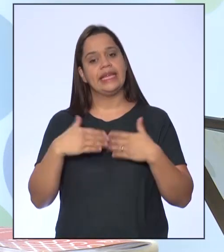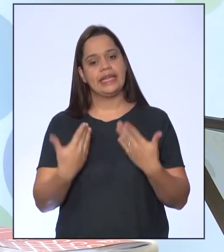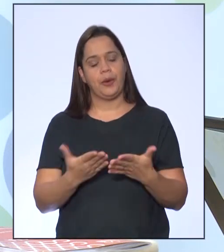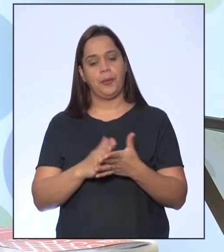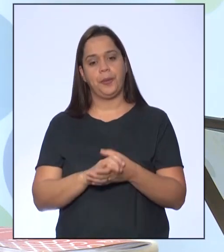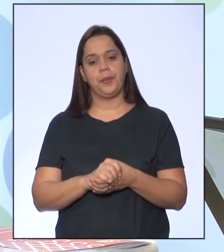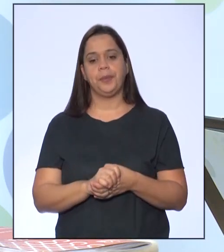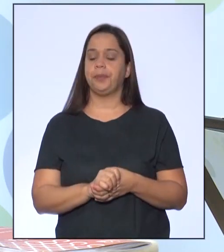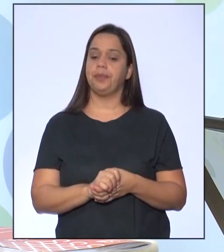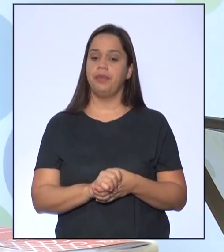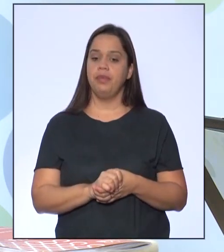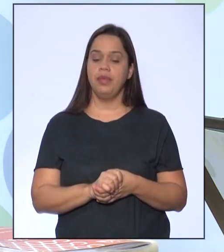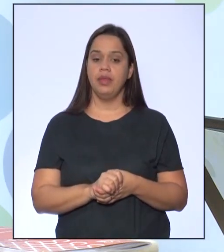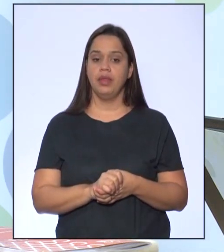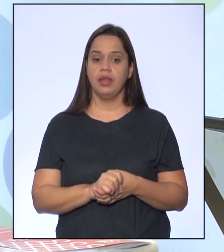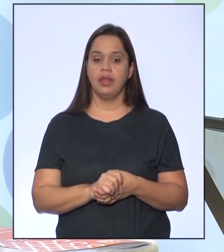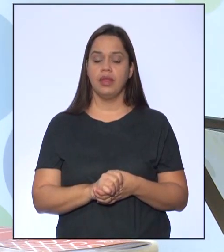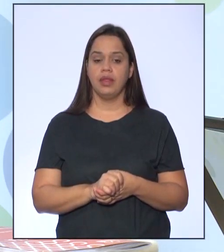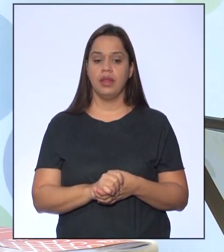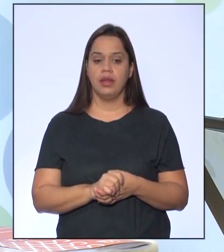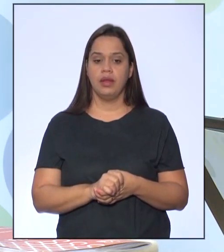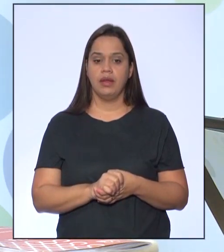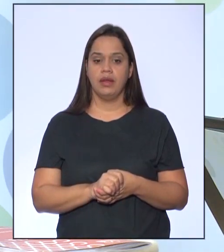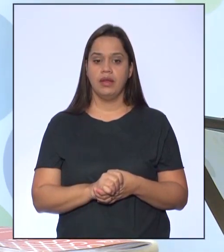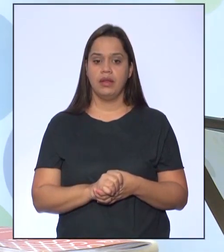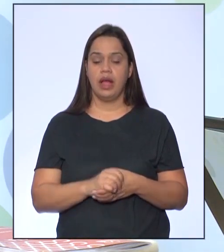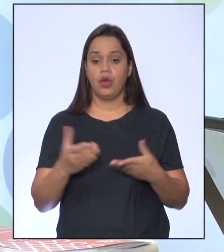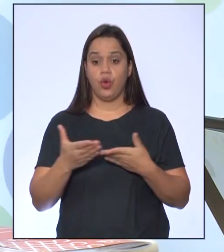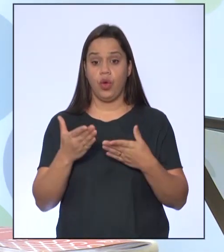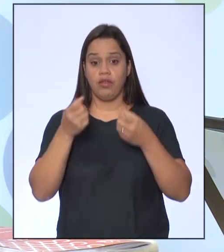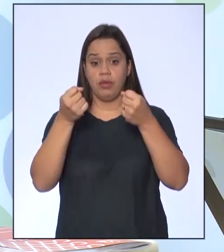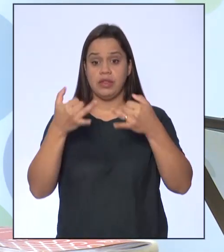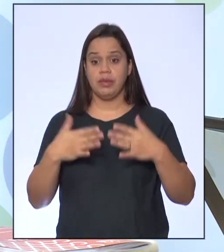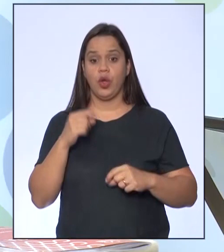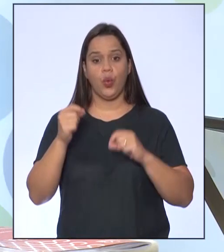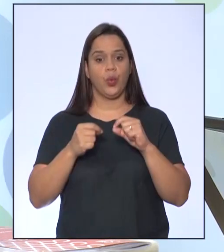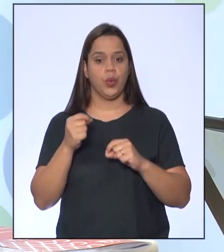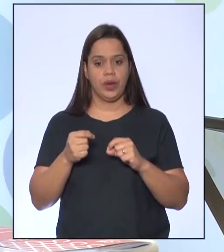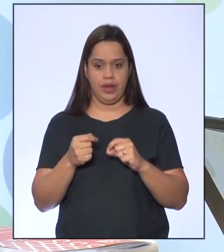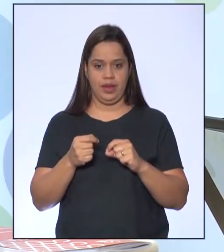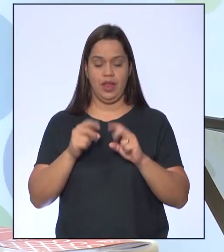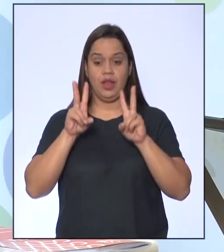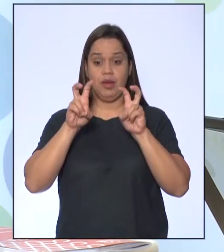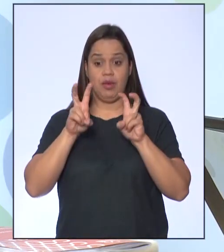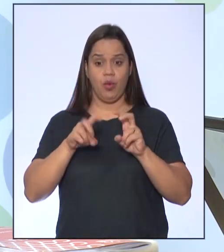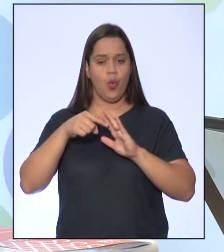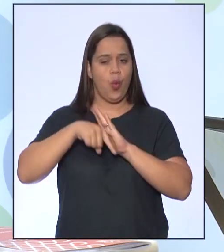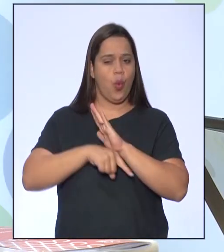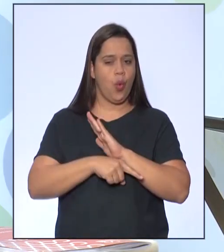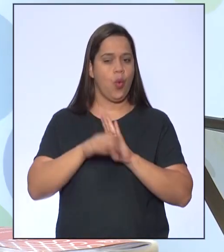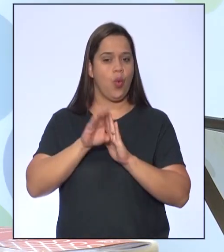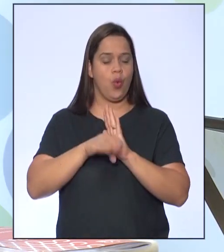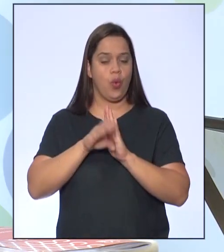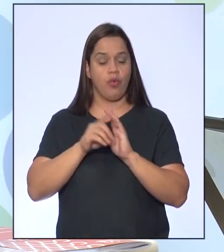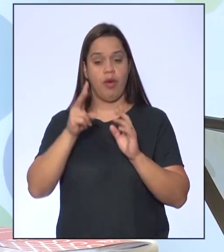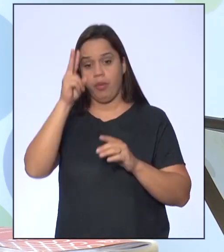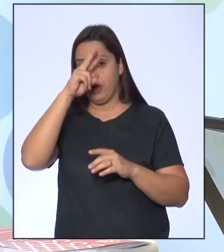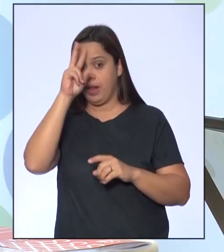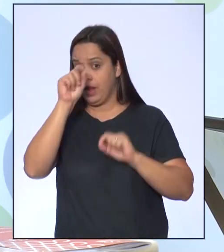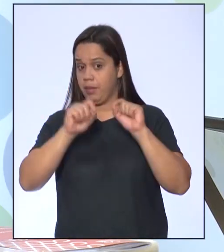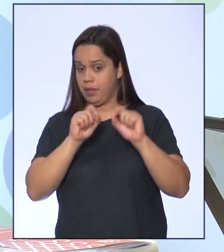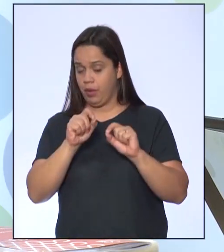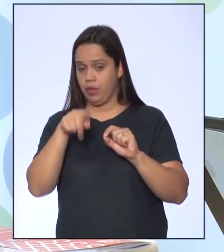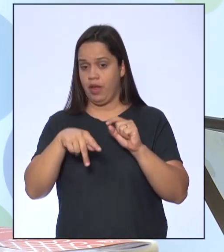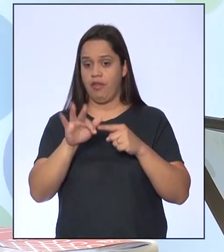Vamos lá. Agora nós vamos explicar, aprofundar melhor o conceito, tá bom? Vamos retomar este conceito